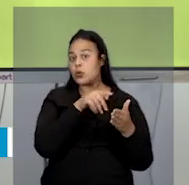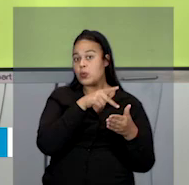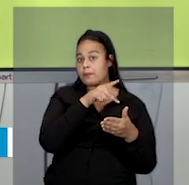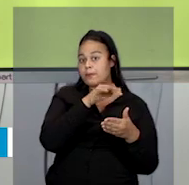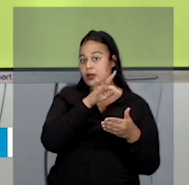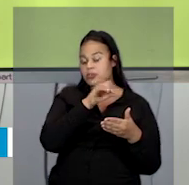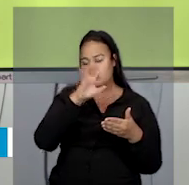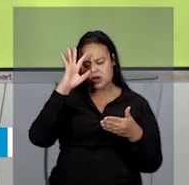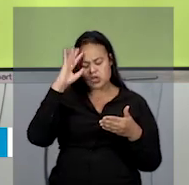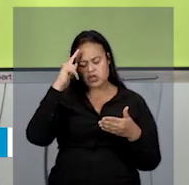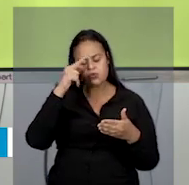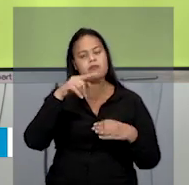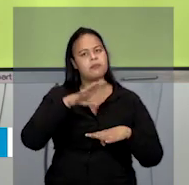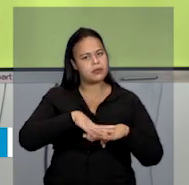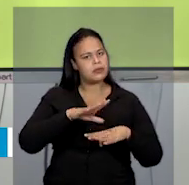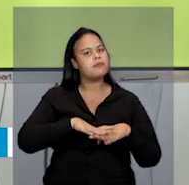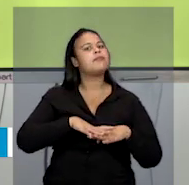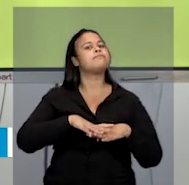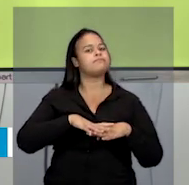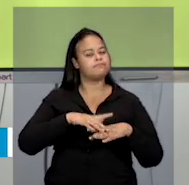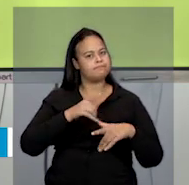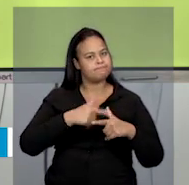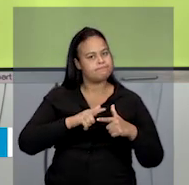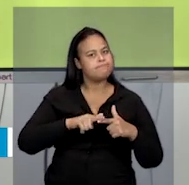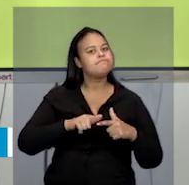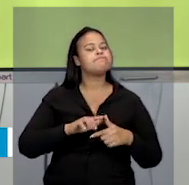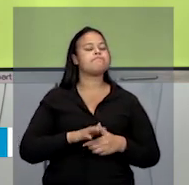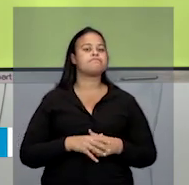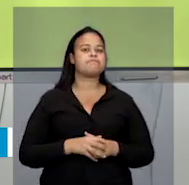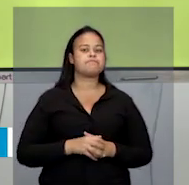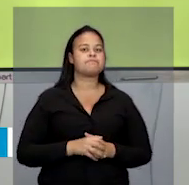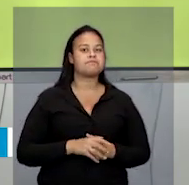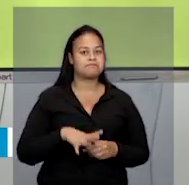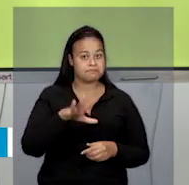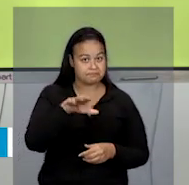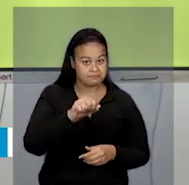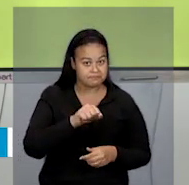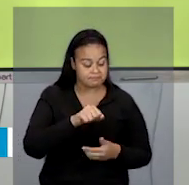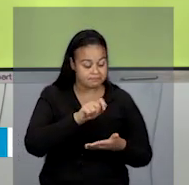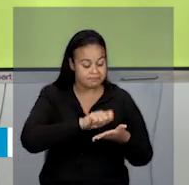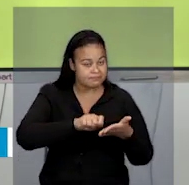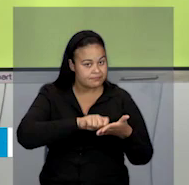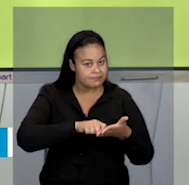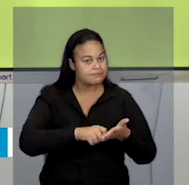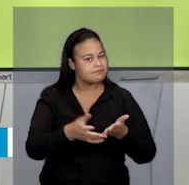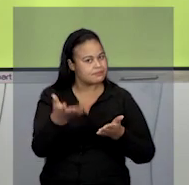resolução das questões. Pegou o PET? Então vamos lá.